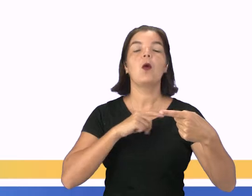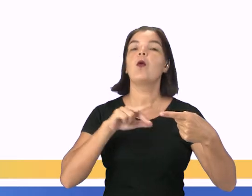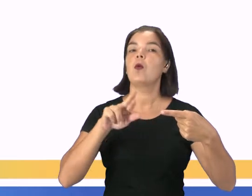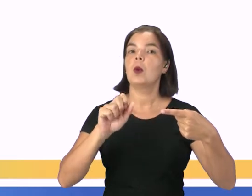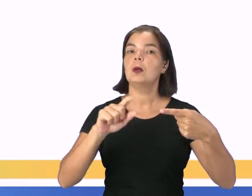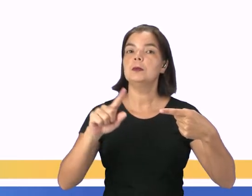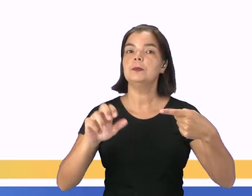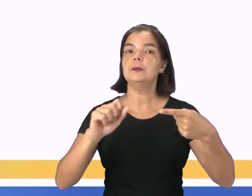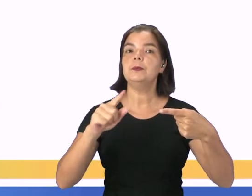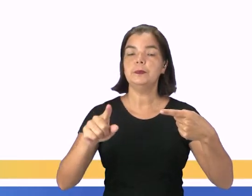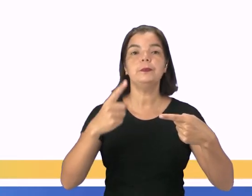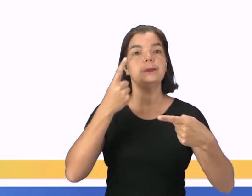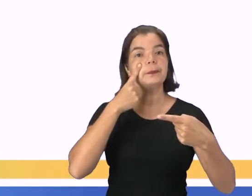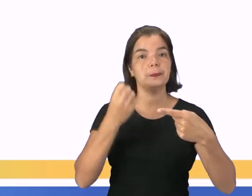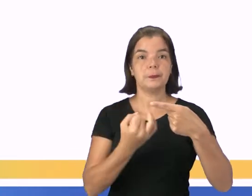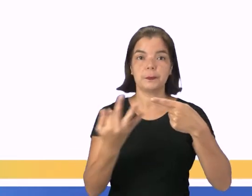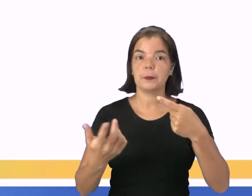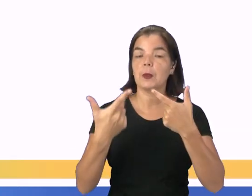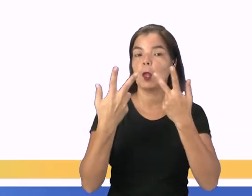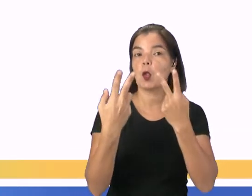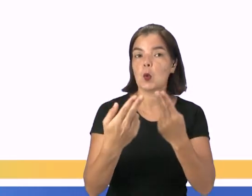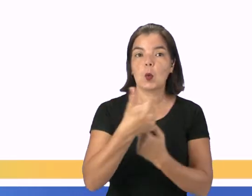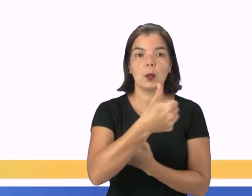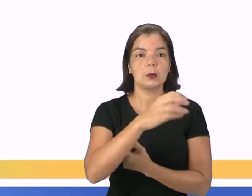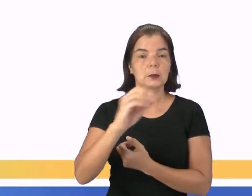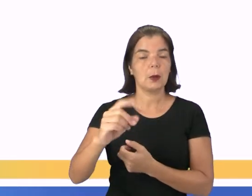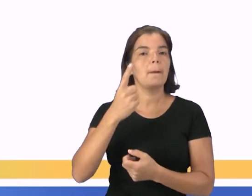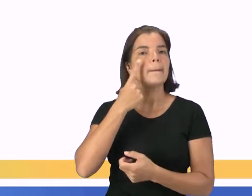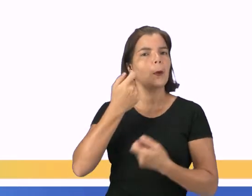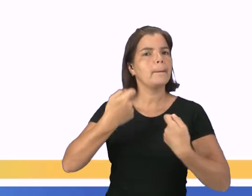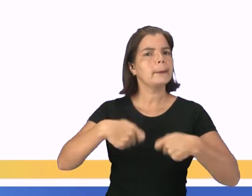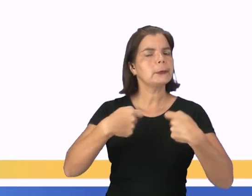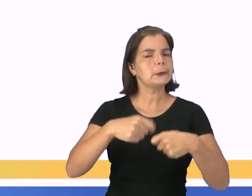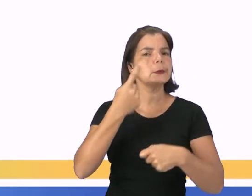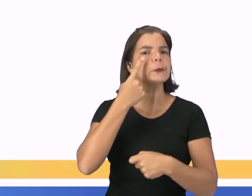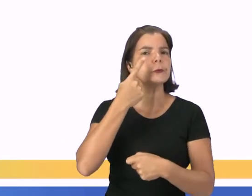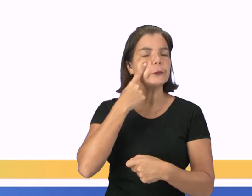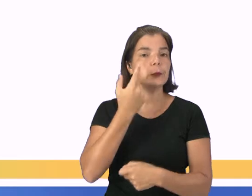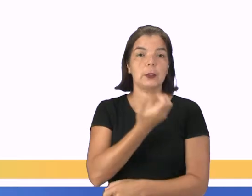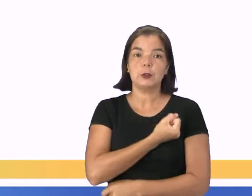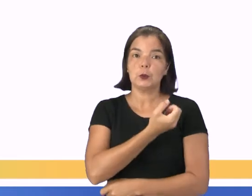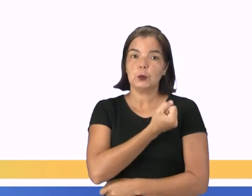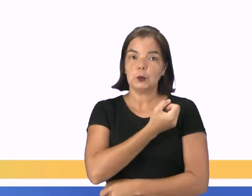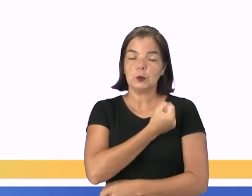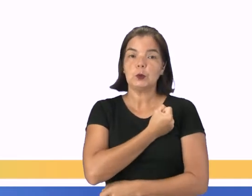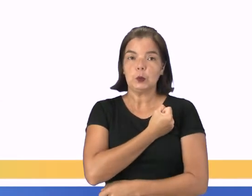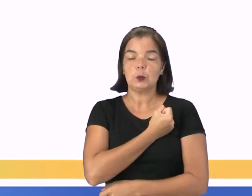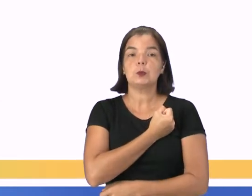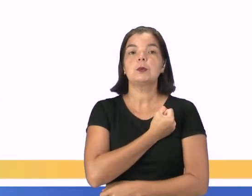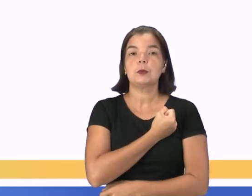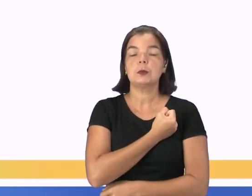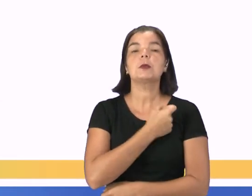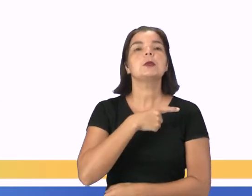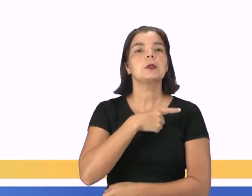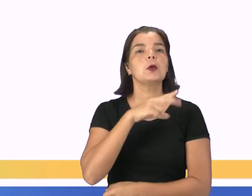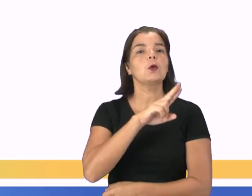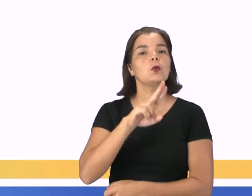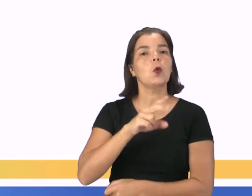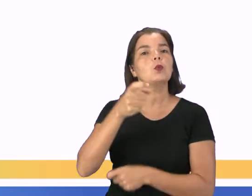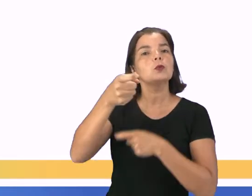que o denominador é igual a 100. Então, nós precisamos encontrar este numerador, né, respectivo aí, que chamamos de